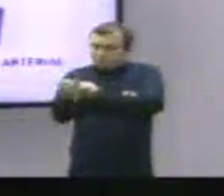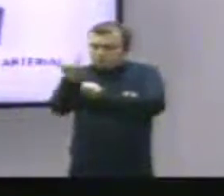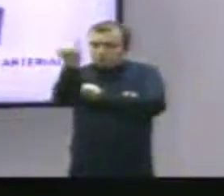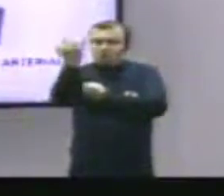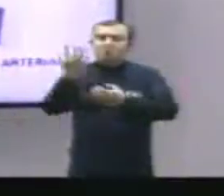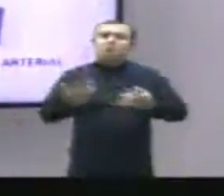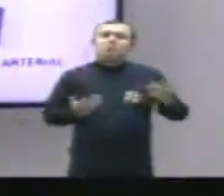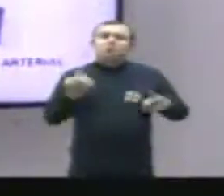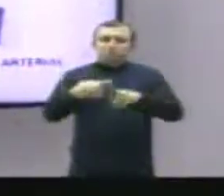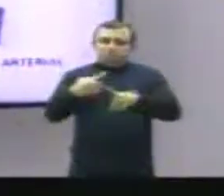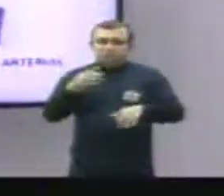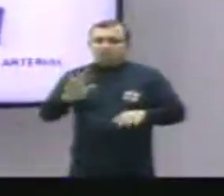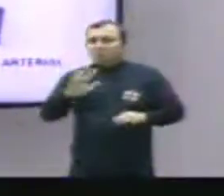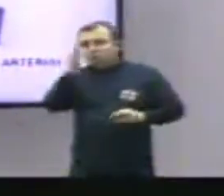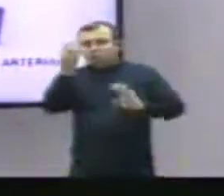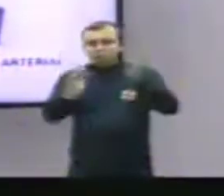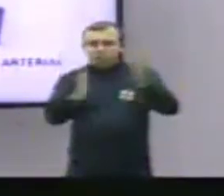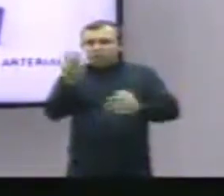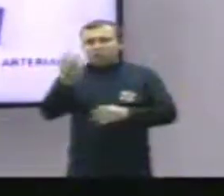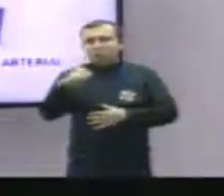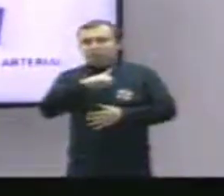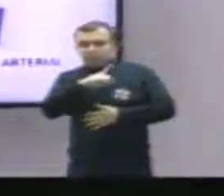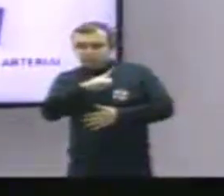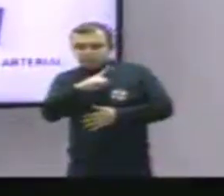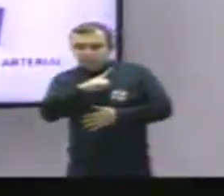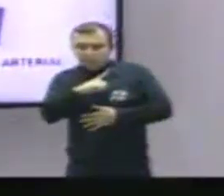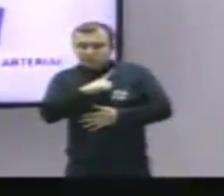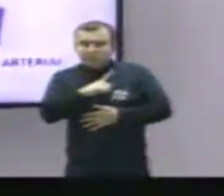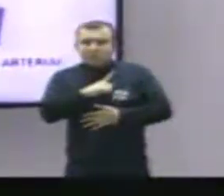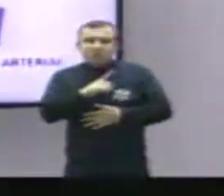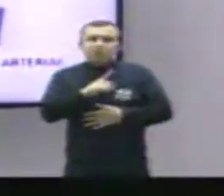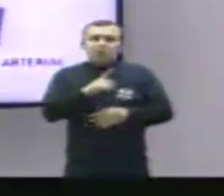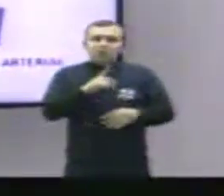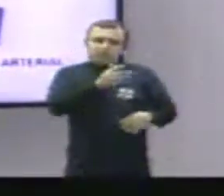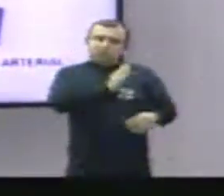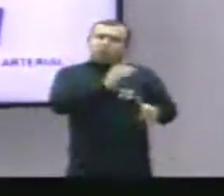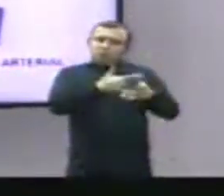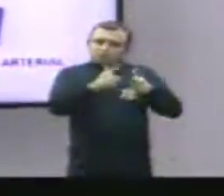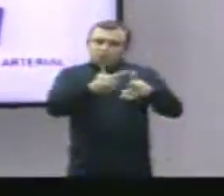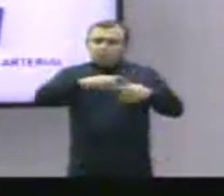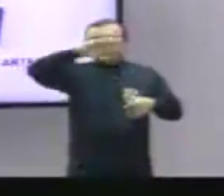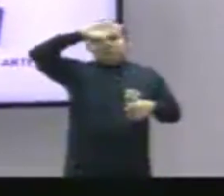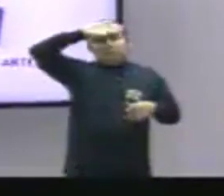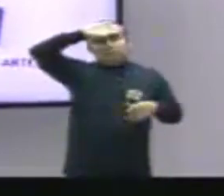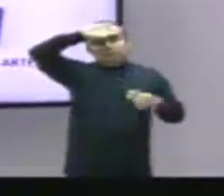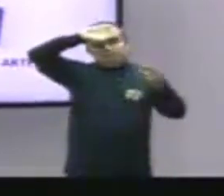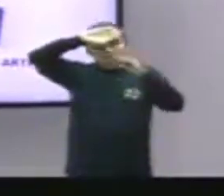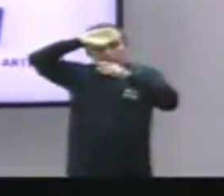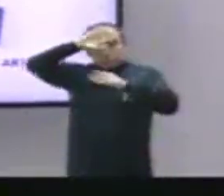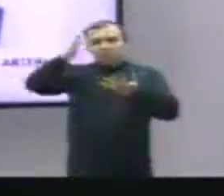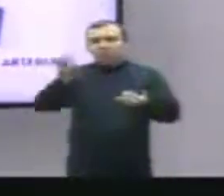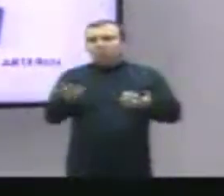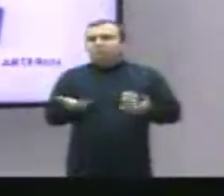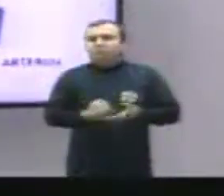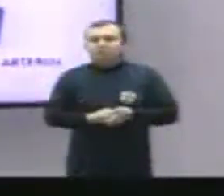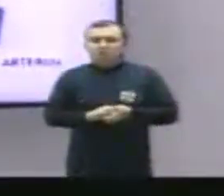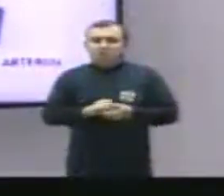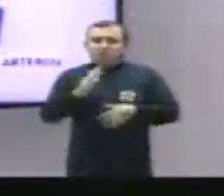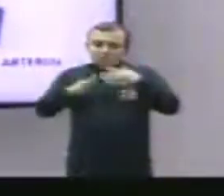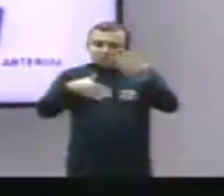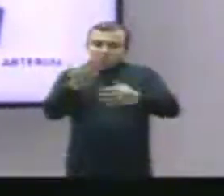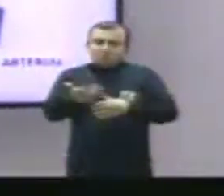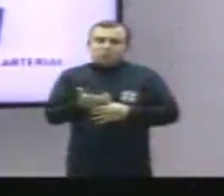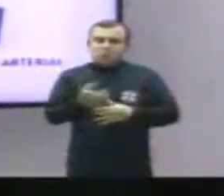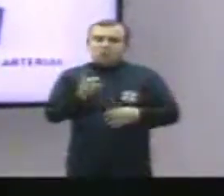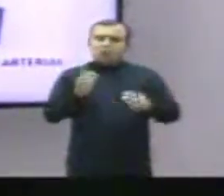importante porque, como eu falei, existem algumas causas que geram elevação na frequência cardíaca, como febre. E aí aqui no